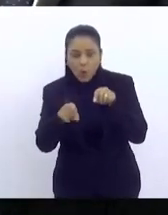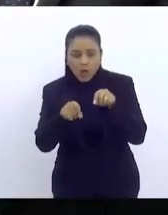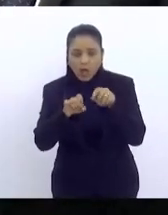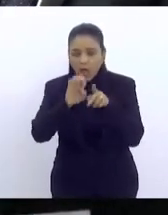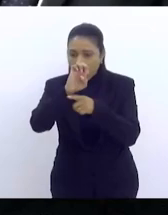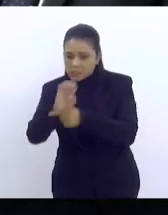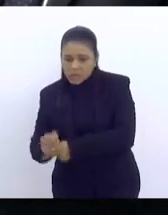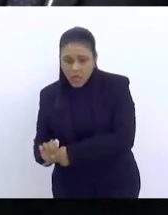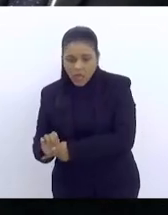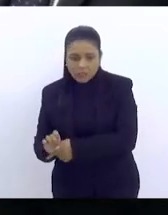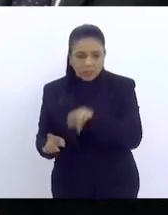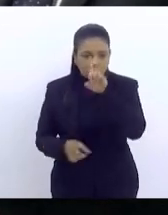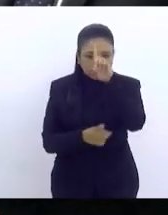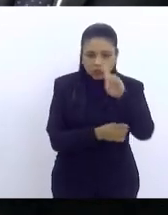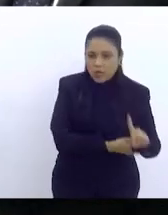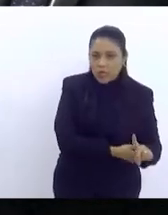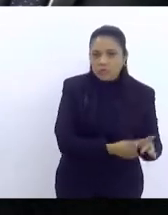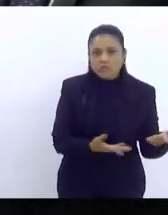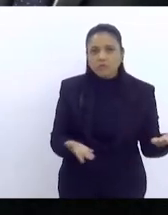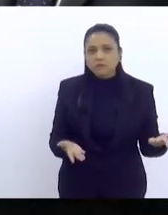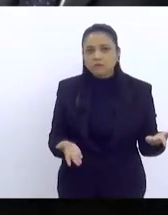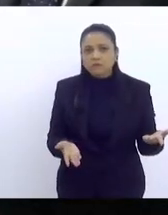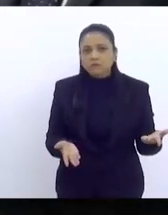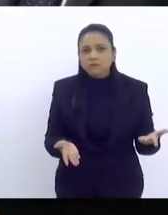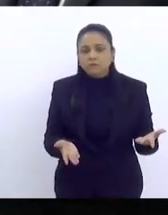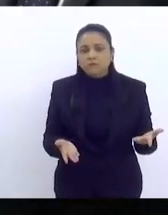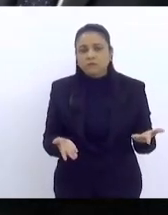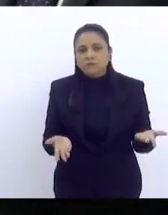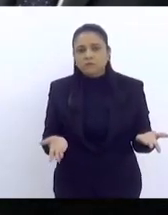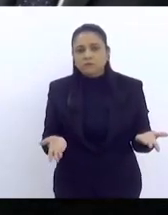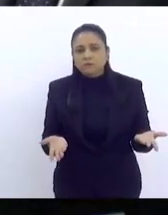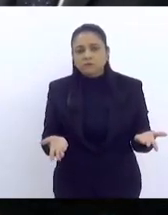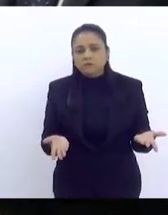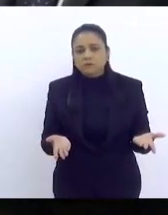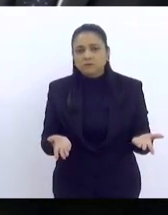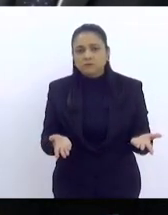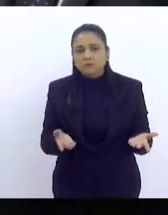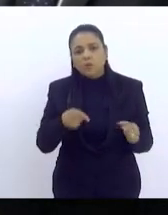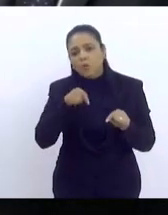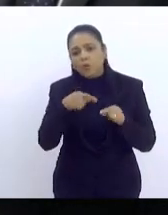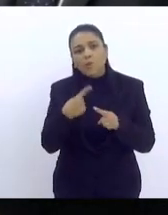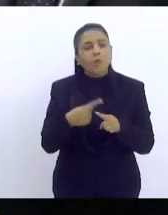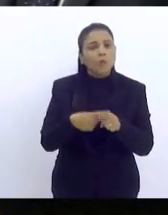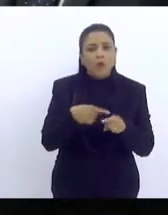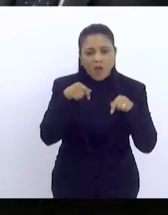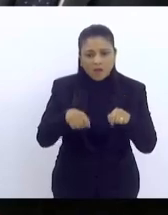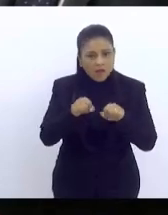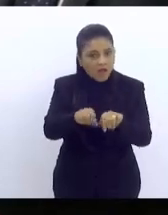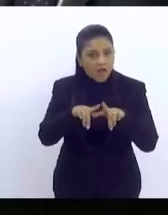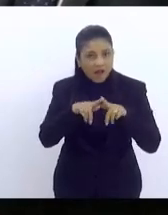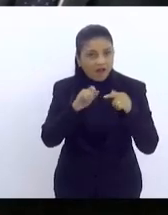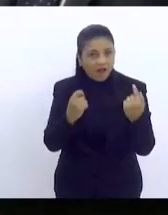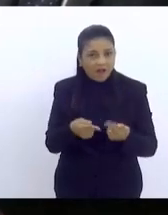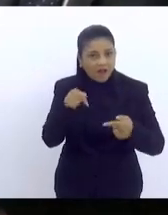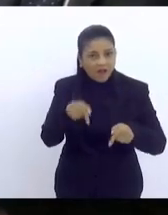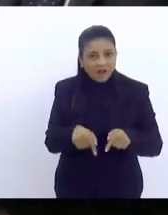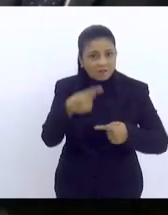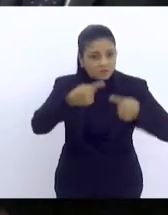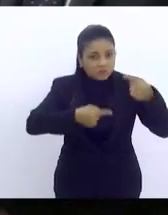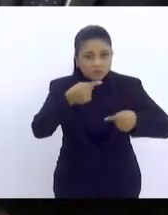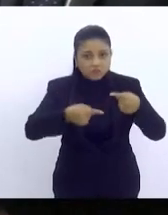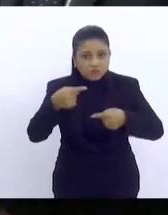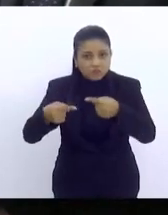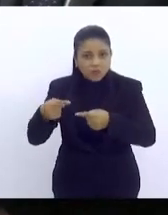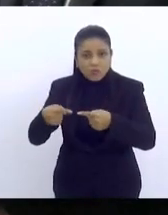quem é da direita porque o que se traz nessa casa é algo que atinge